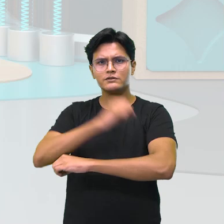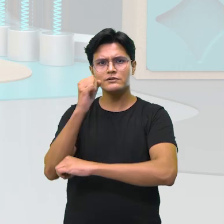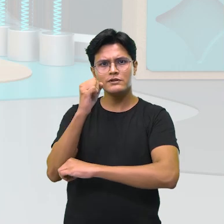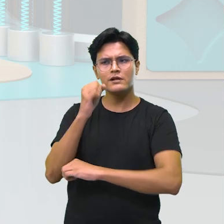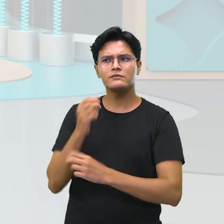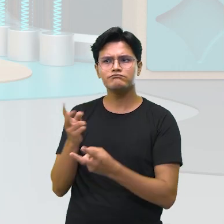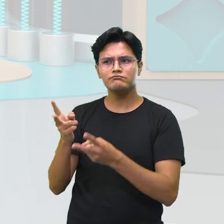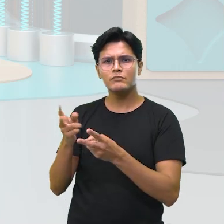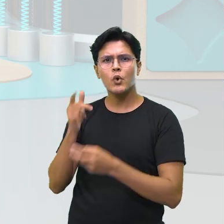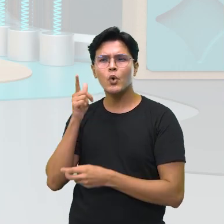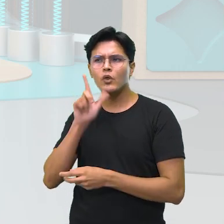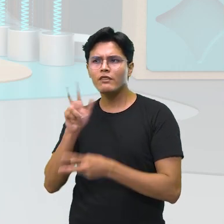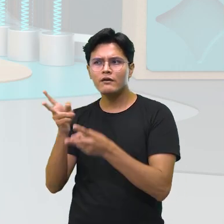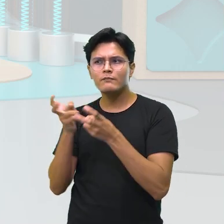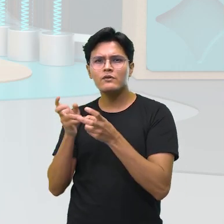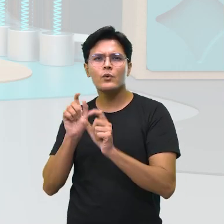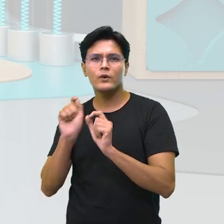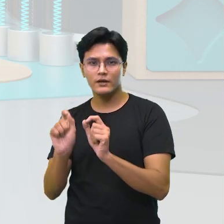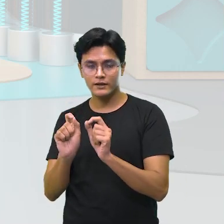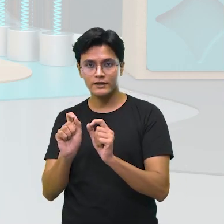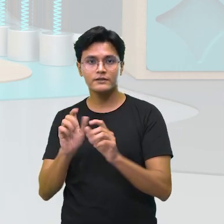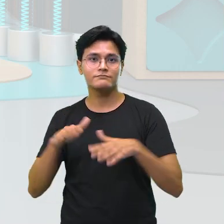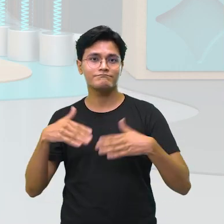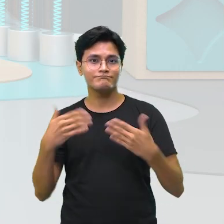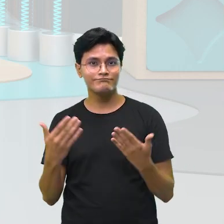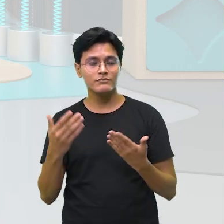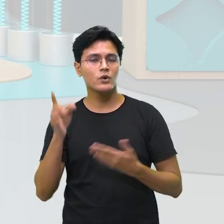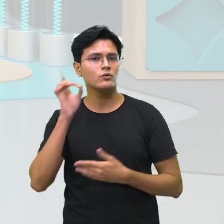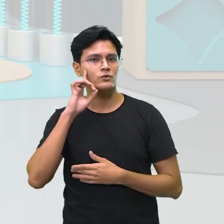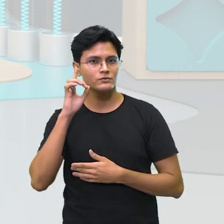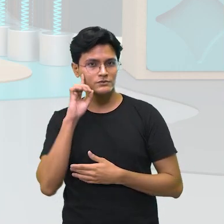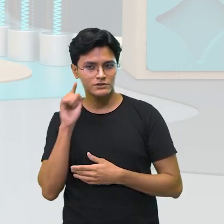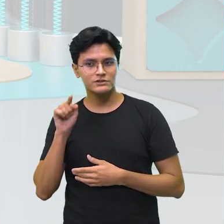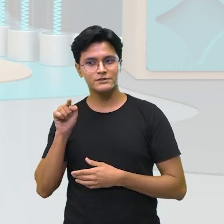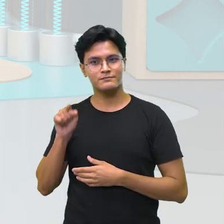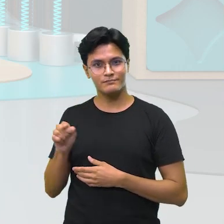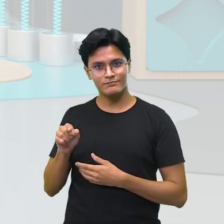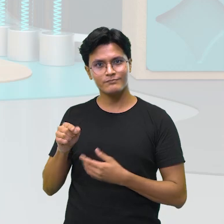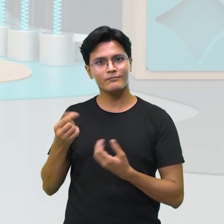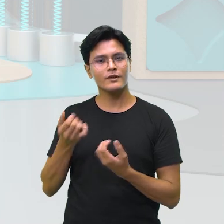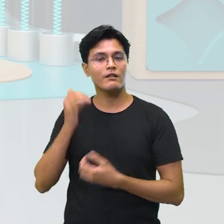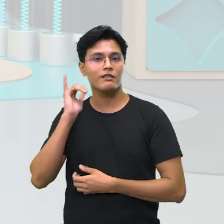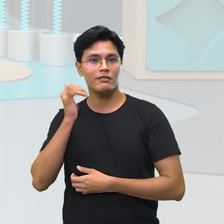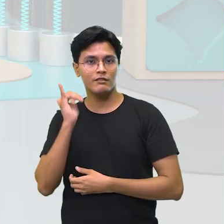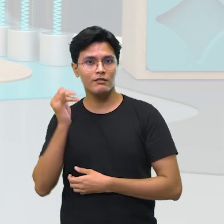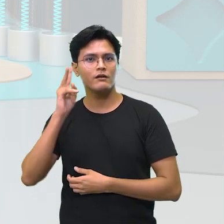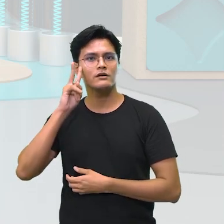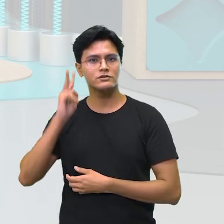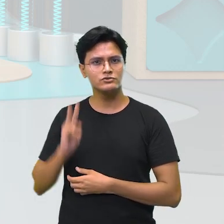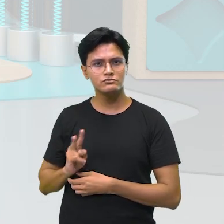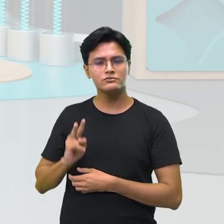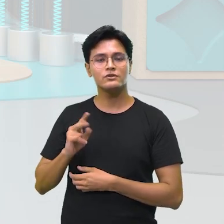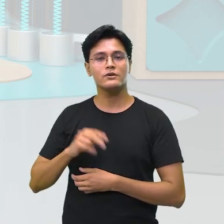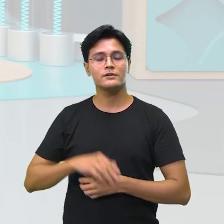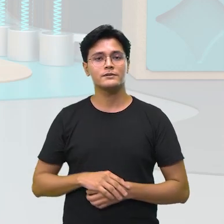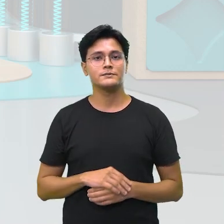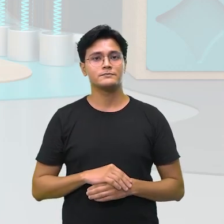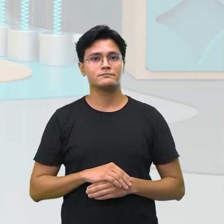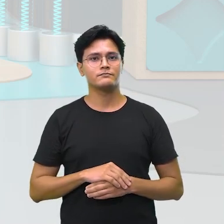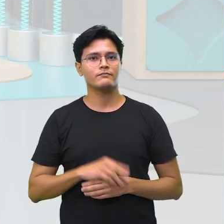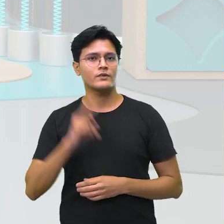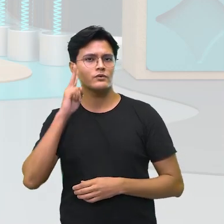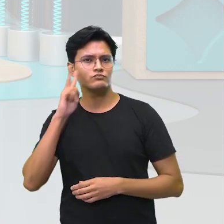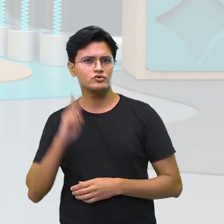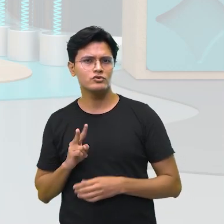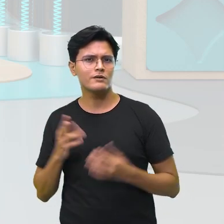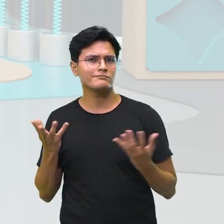começa todos os dias, ele conta uma história do que ele está vendo, ele vai descrevendo o que ele está vendo através daquela janela. E eram histórias